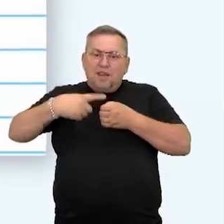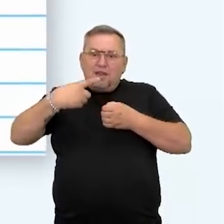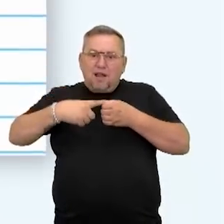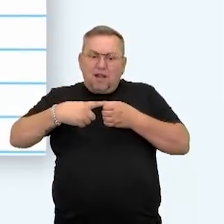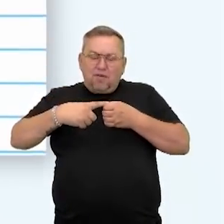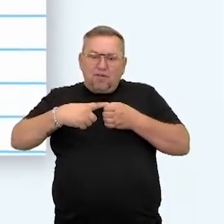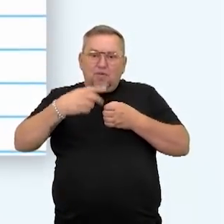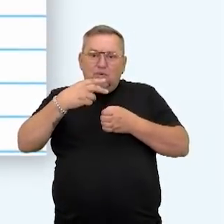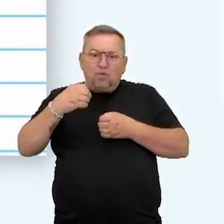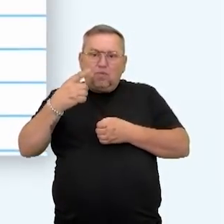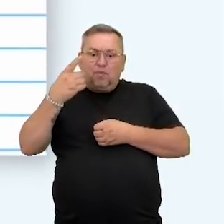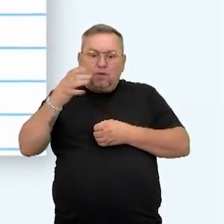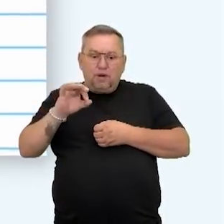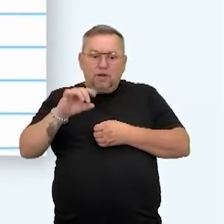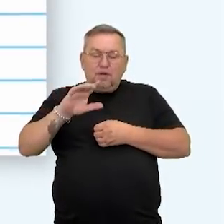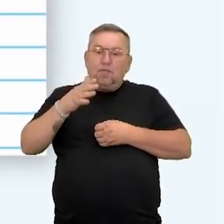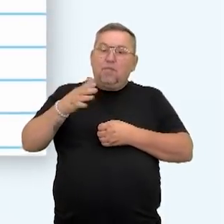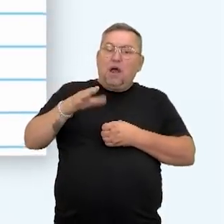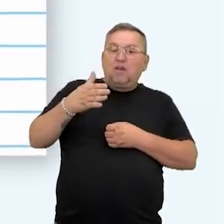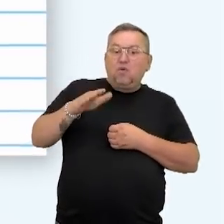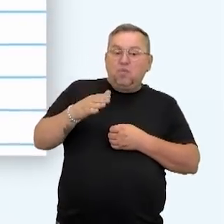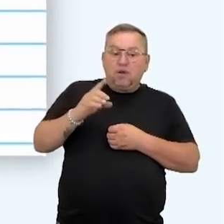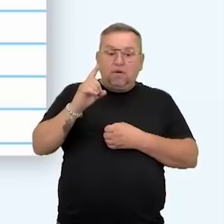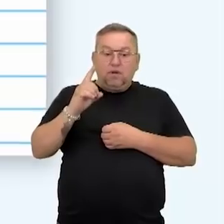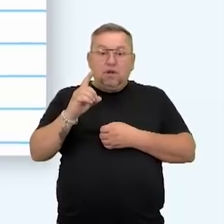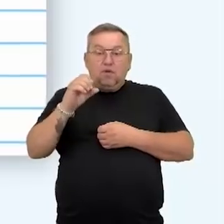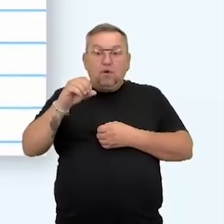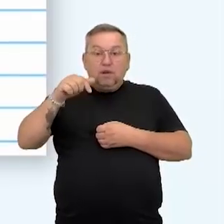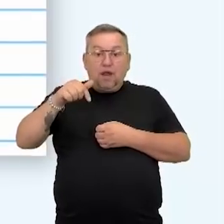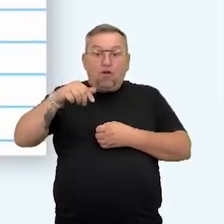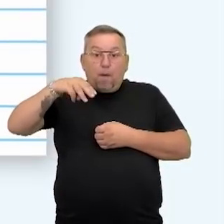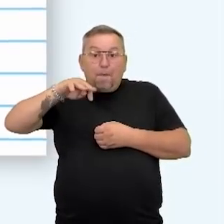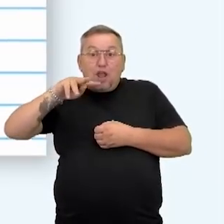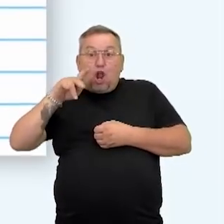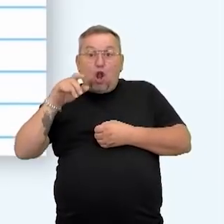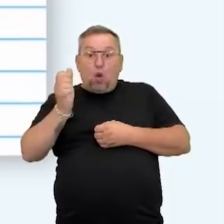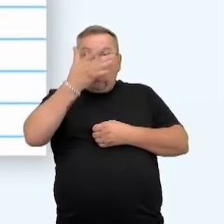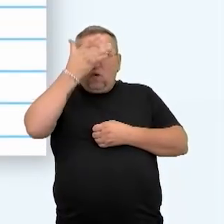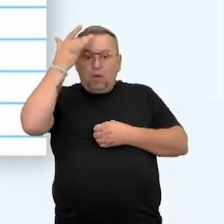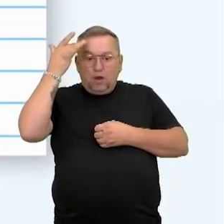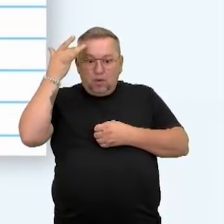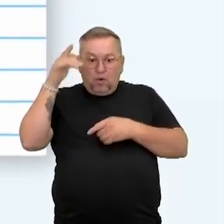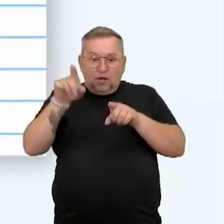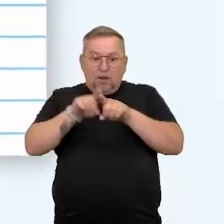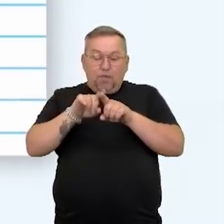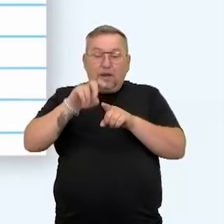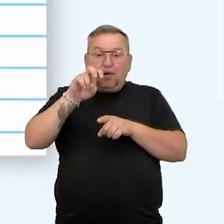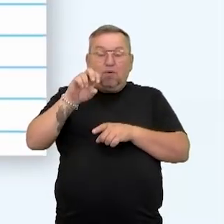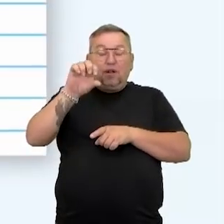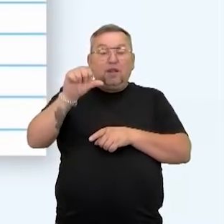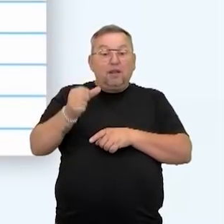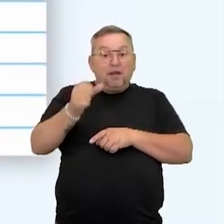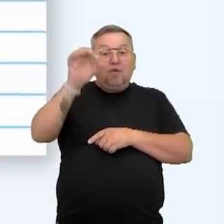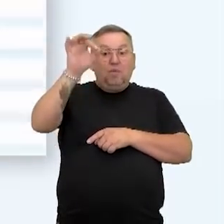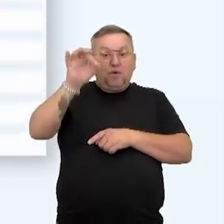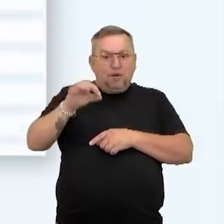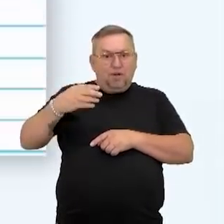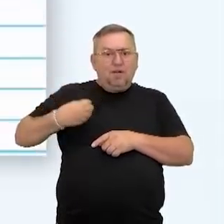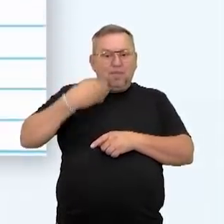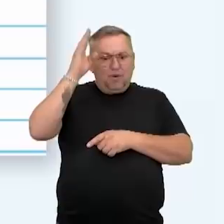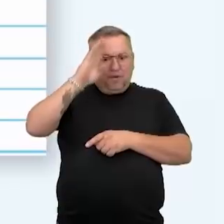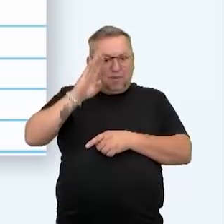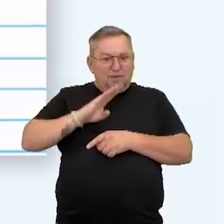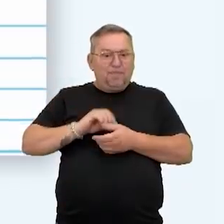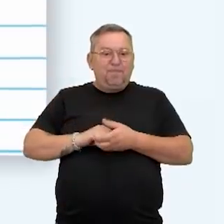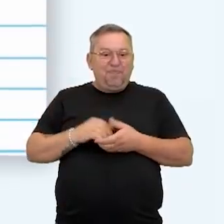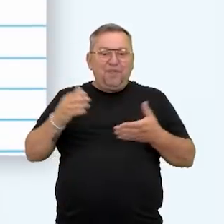2010, que somam aproximadamente 107 milhões de pessoas, ou cerca de 56% da população residente no Brasil naquele